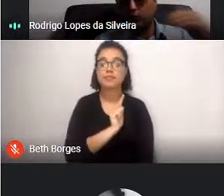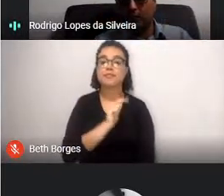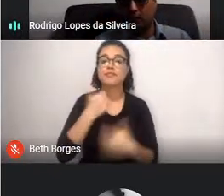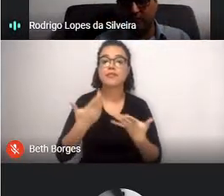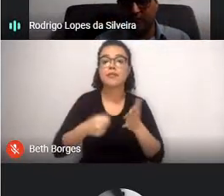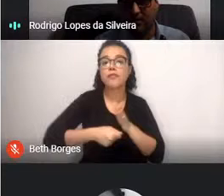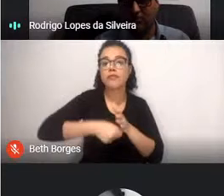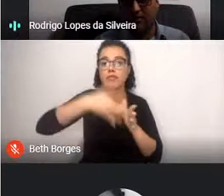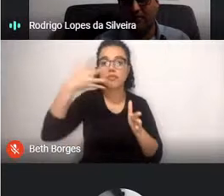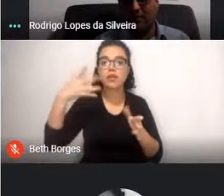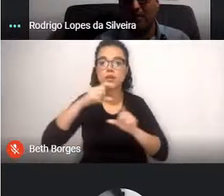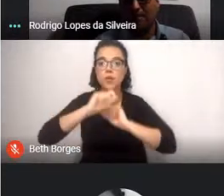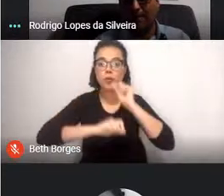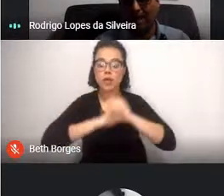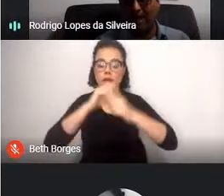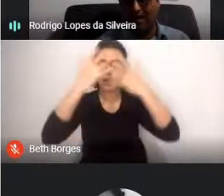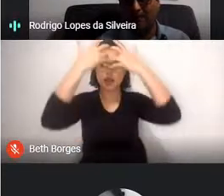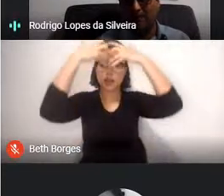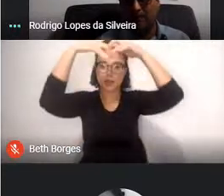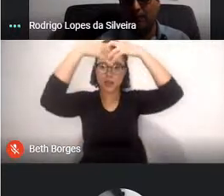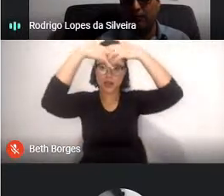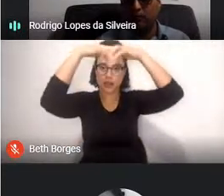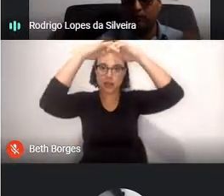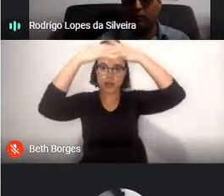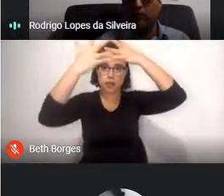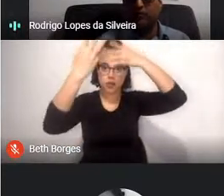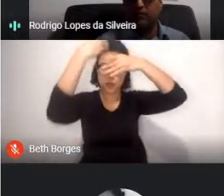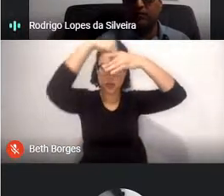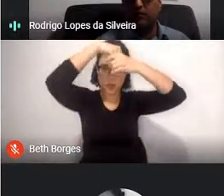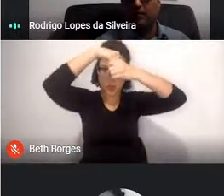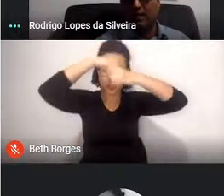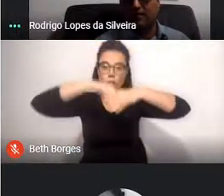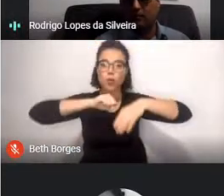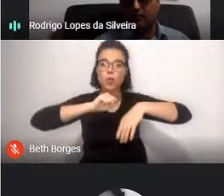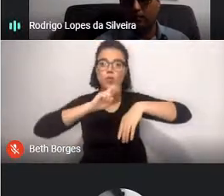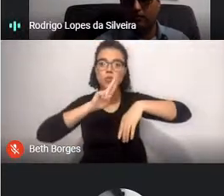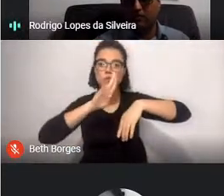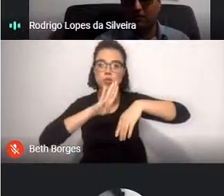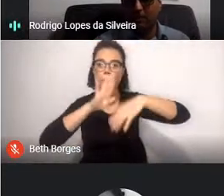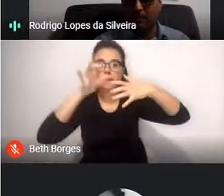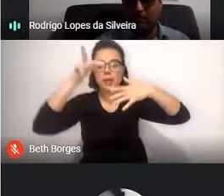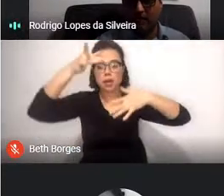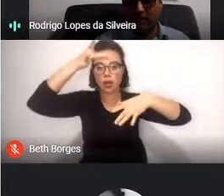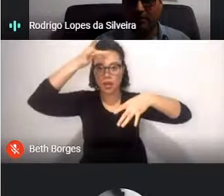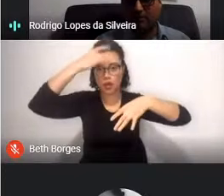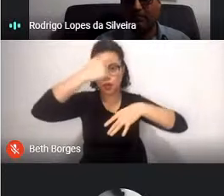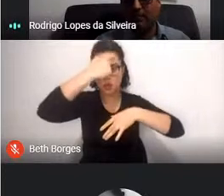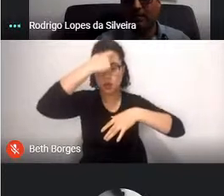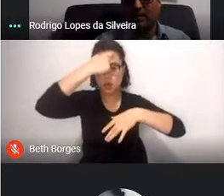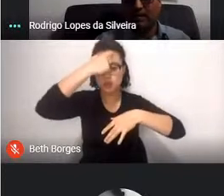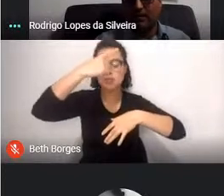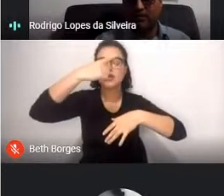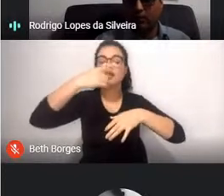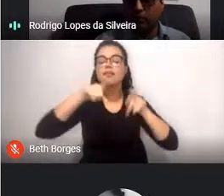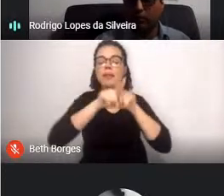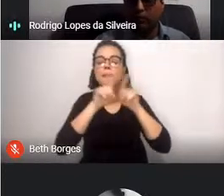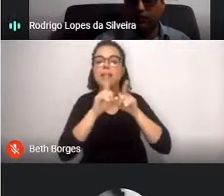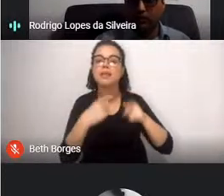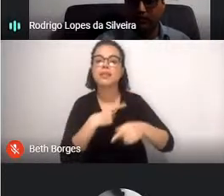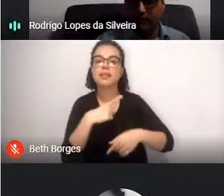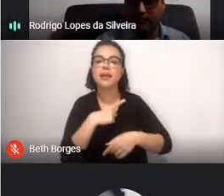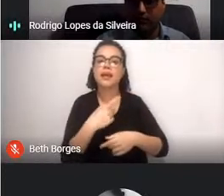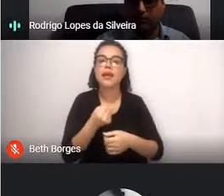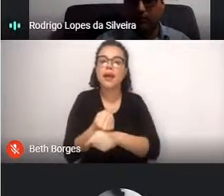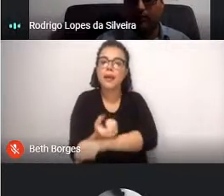nosso subconsciente barra, pois no nosso subconsciente as emoções de medo e de raiva, de acordo